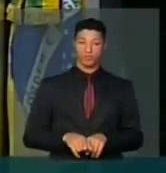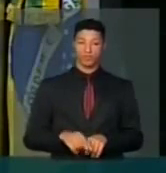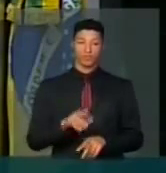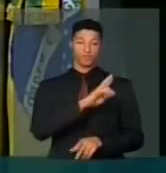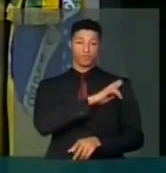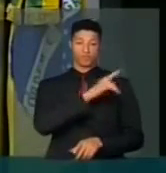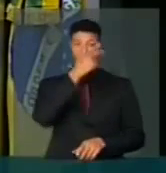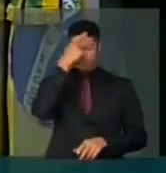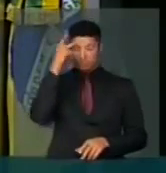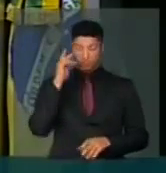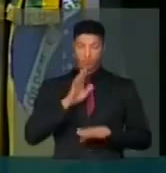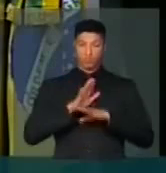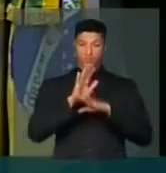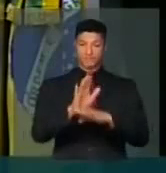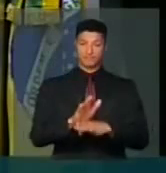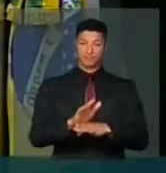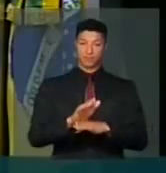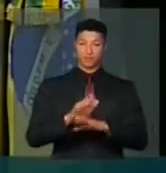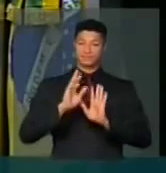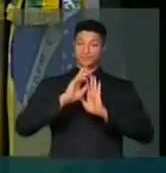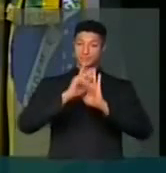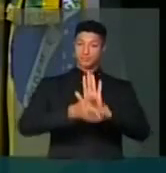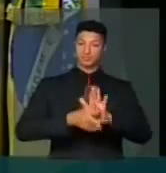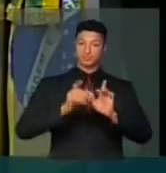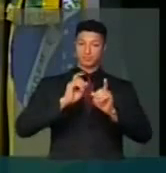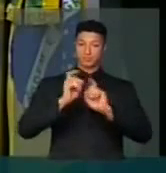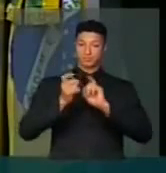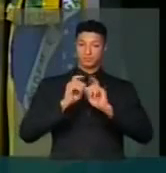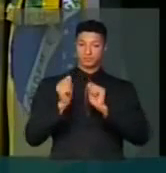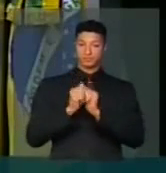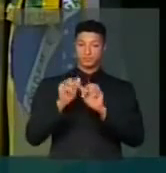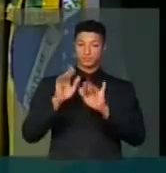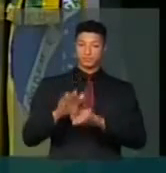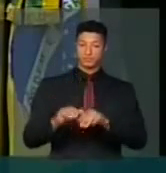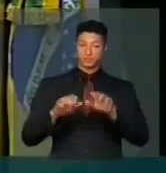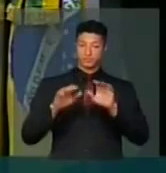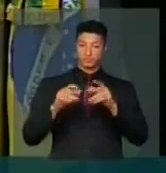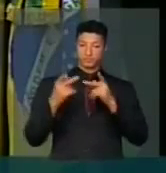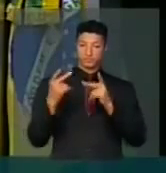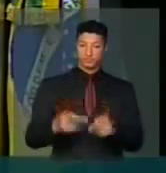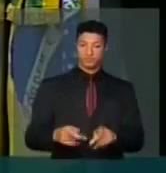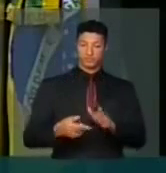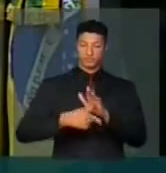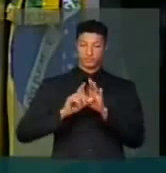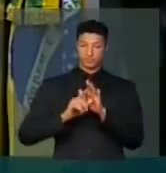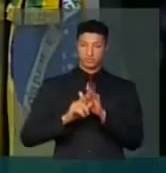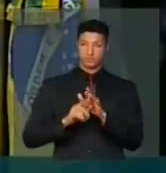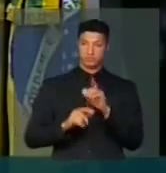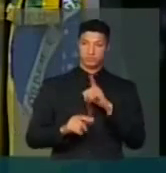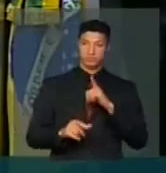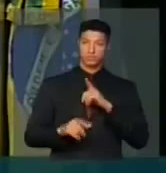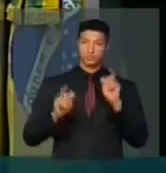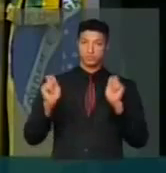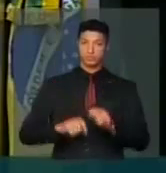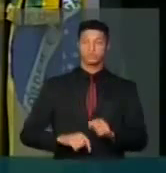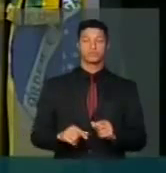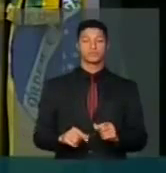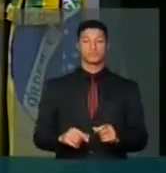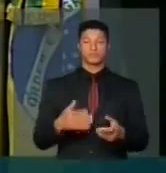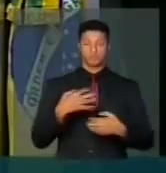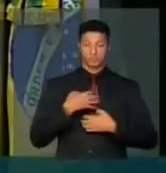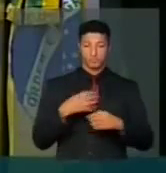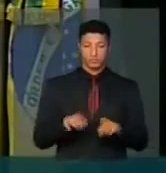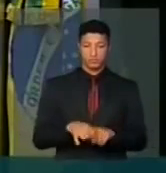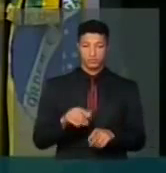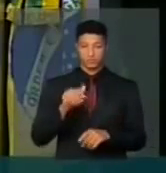papel daqueles que contribuíram em diversas reuniões, como o relator do projeto anterior, que tem contribuição nesse